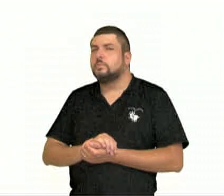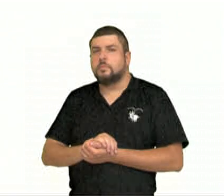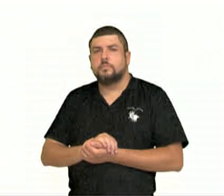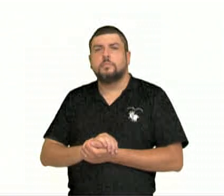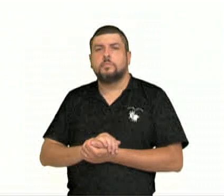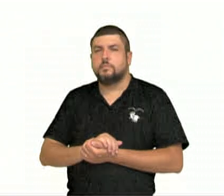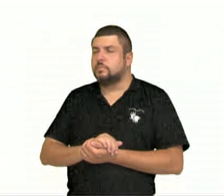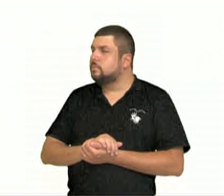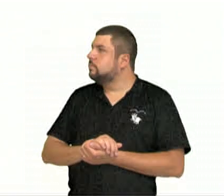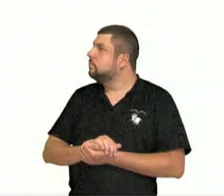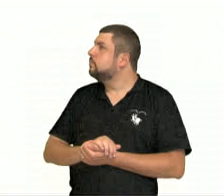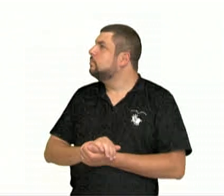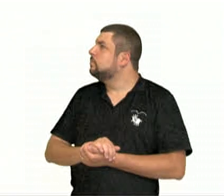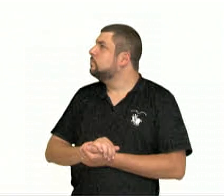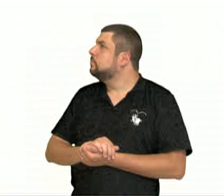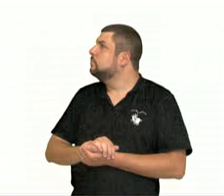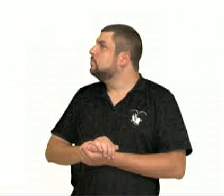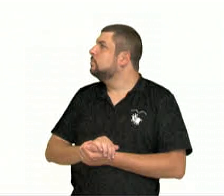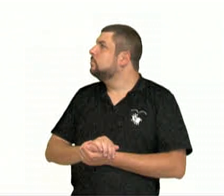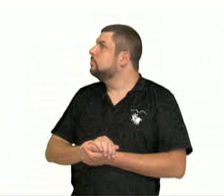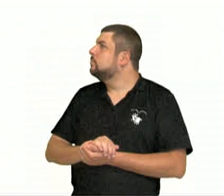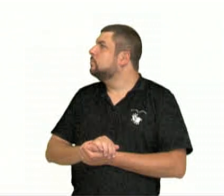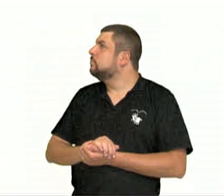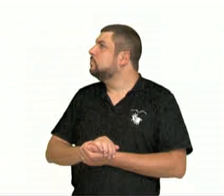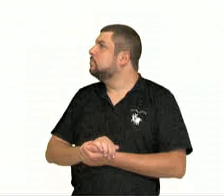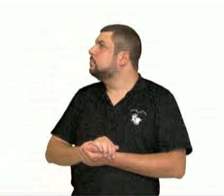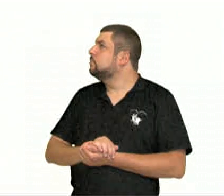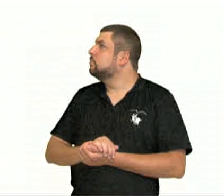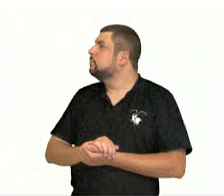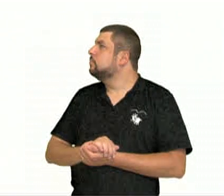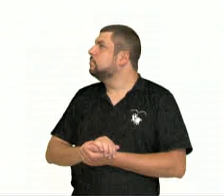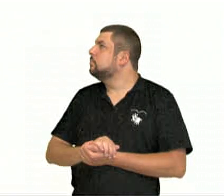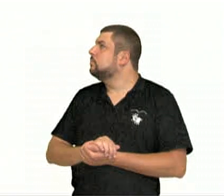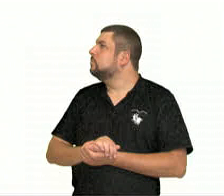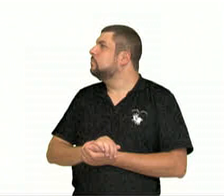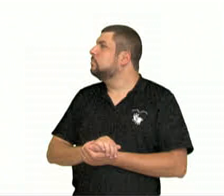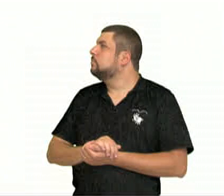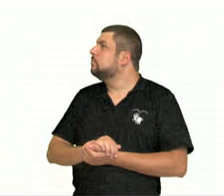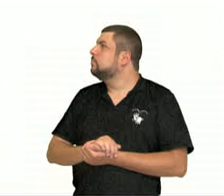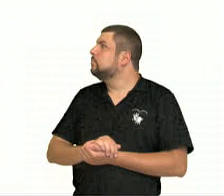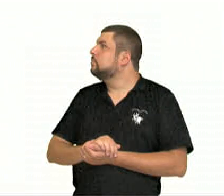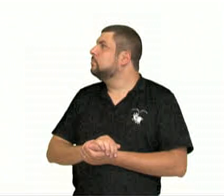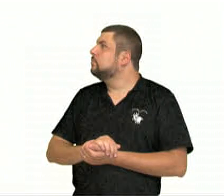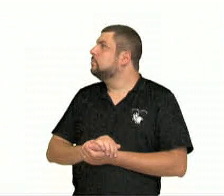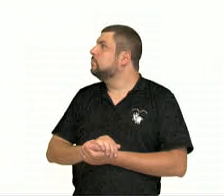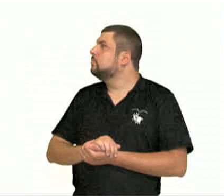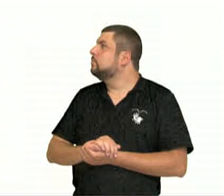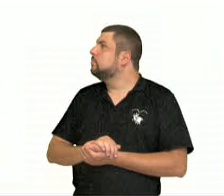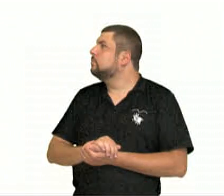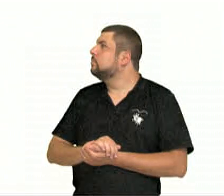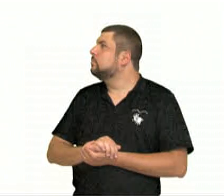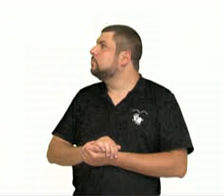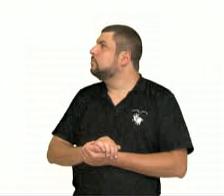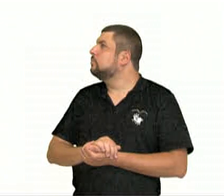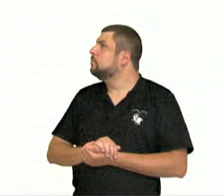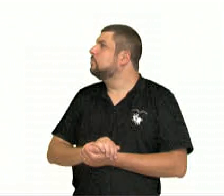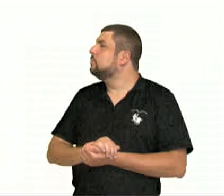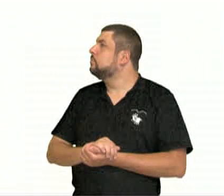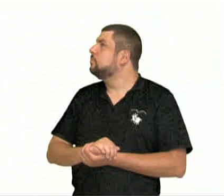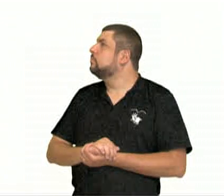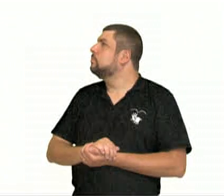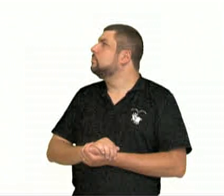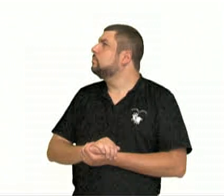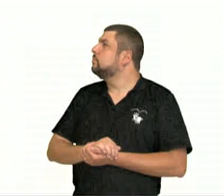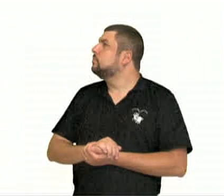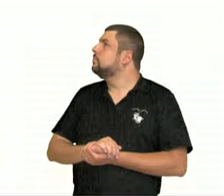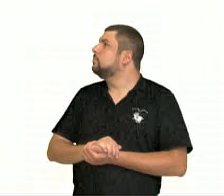essa cara. Come en la mesa. No digas isso. Se te atrapo de novo, se eu te pego de novo,